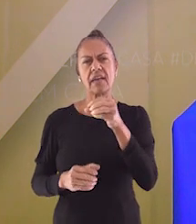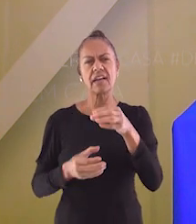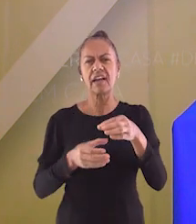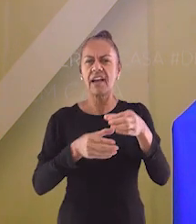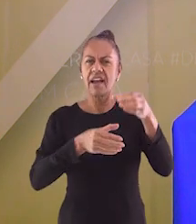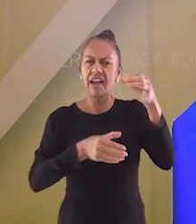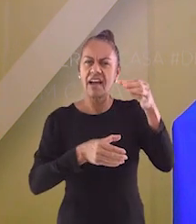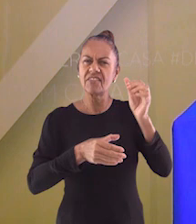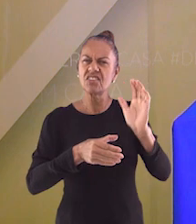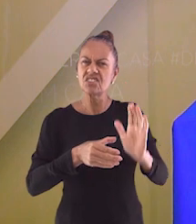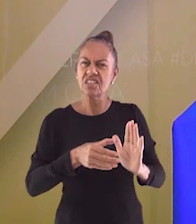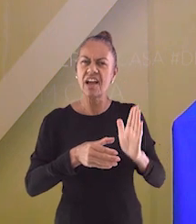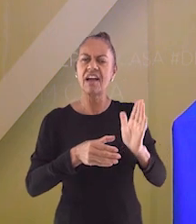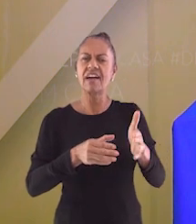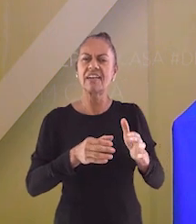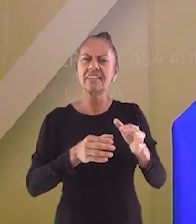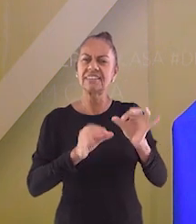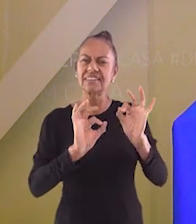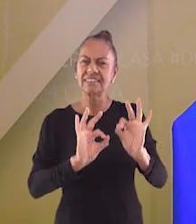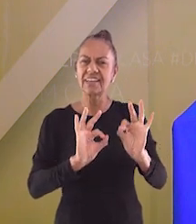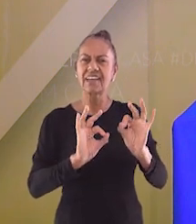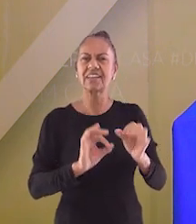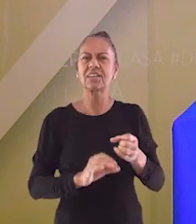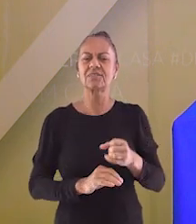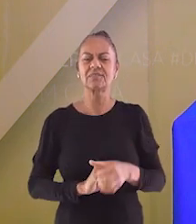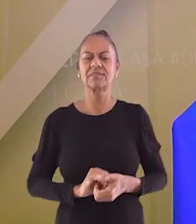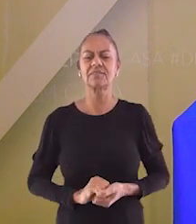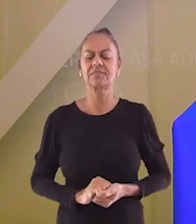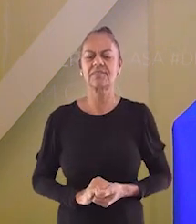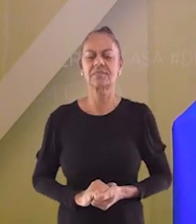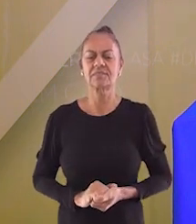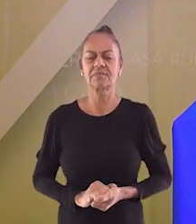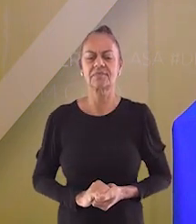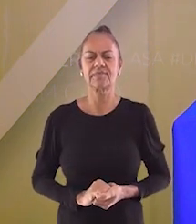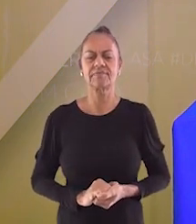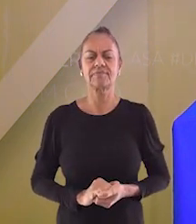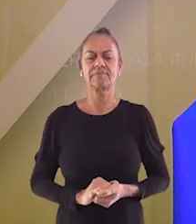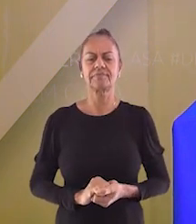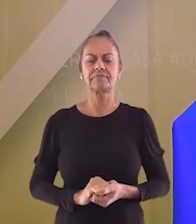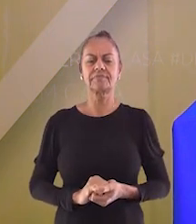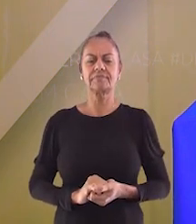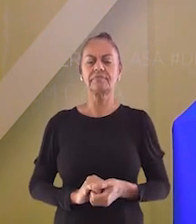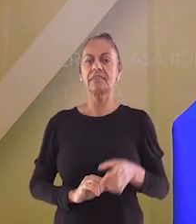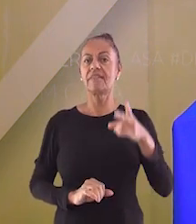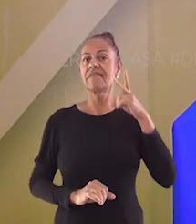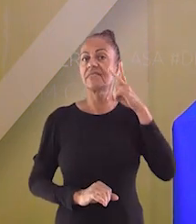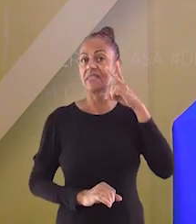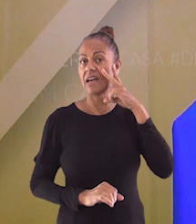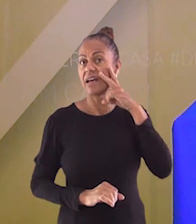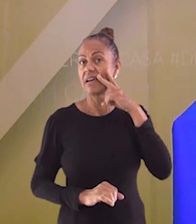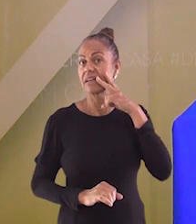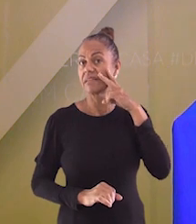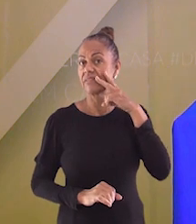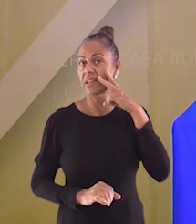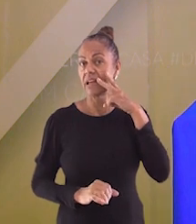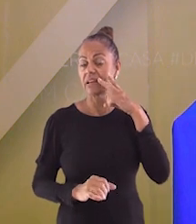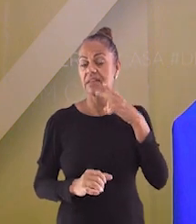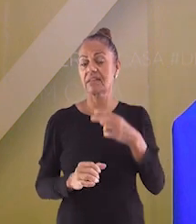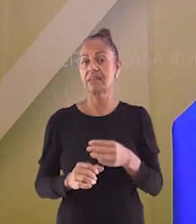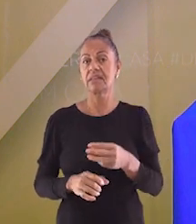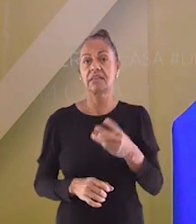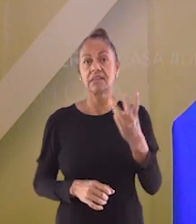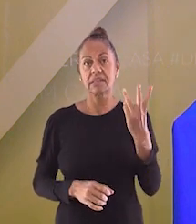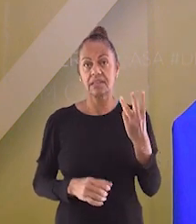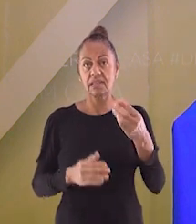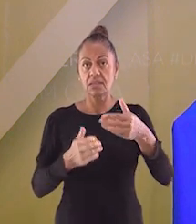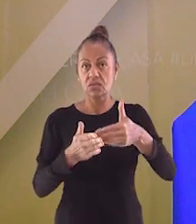medida certa. Aí você só precisa preencher ela e jogar aqui. Exatamente. E agora eu vou colocar o vinagre para vocês. Que são 3 colheres também, tá bom? Eu